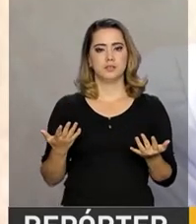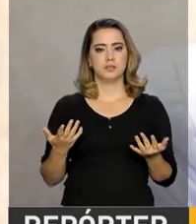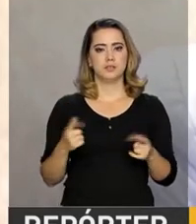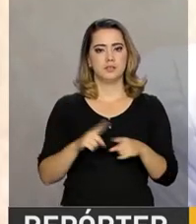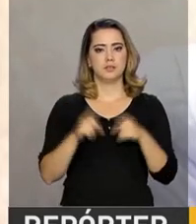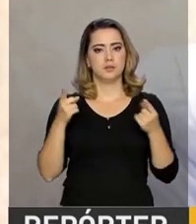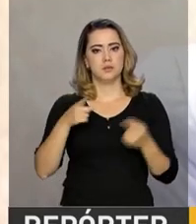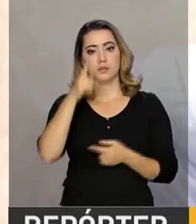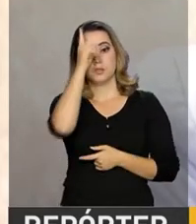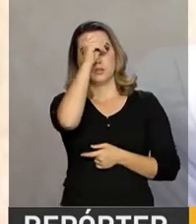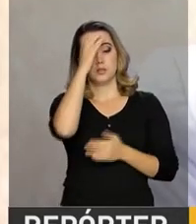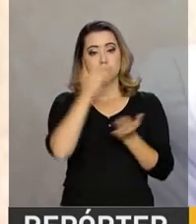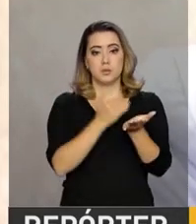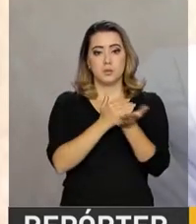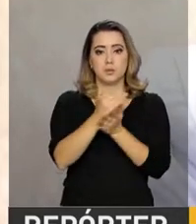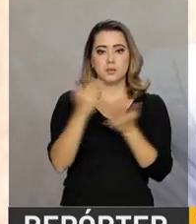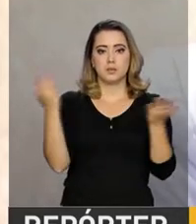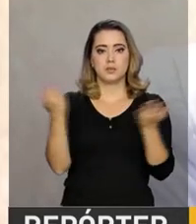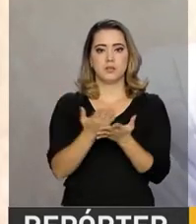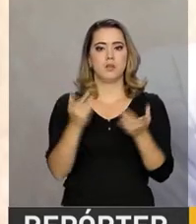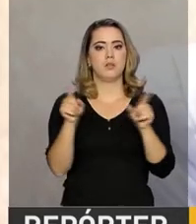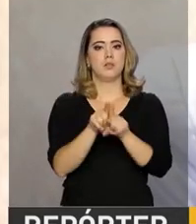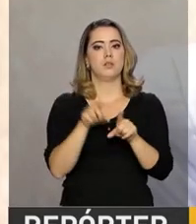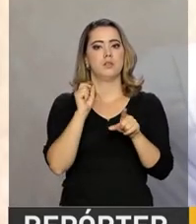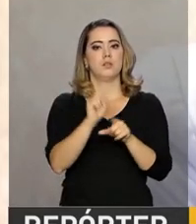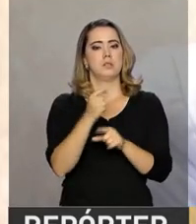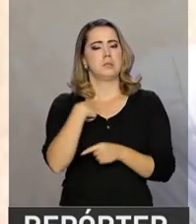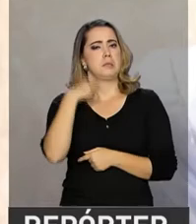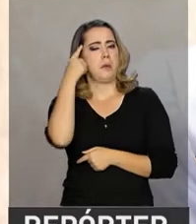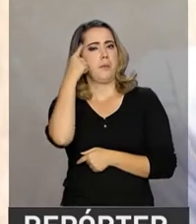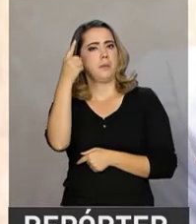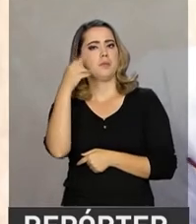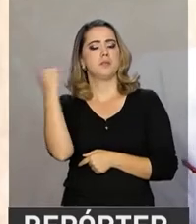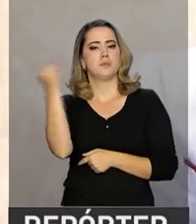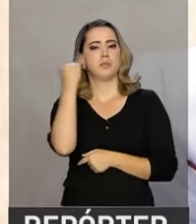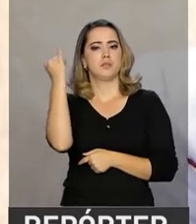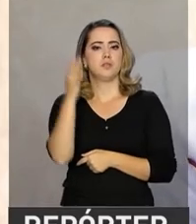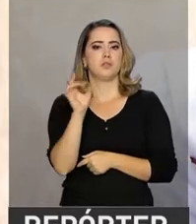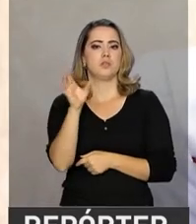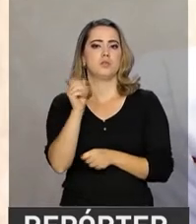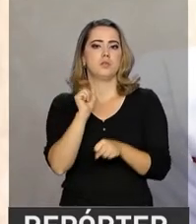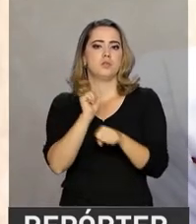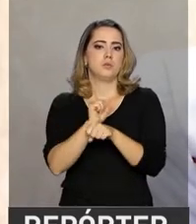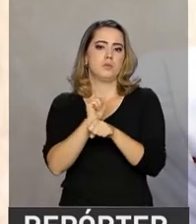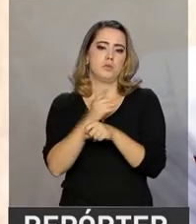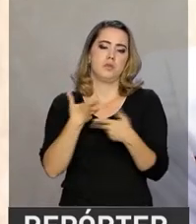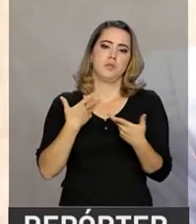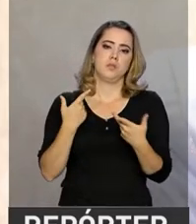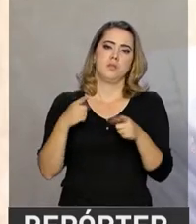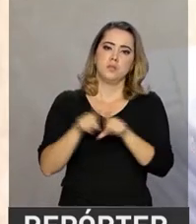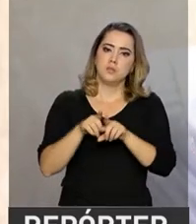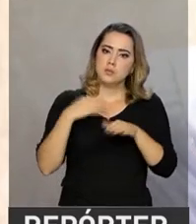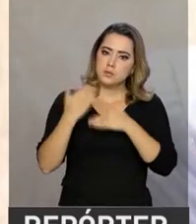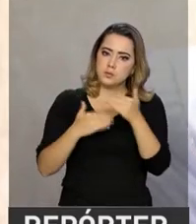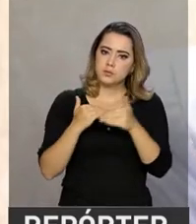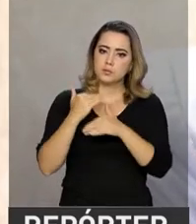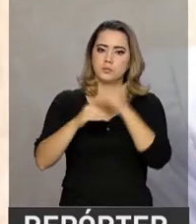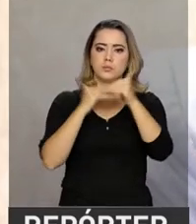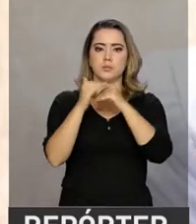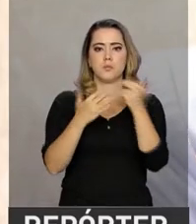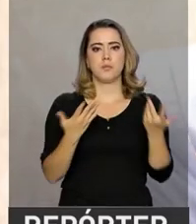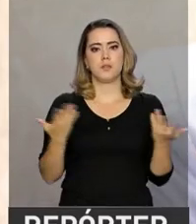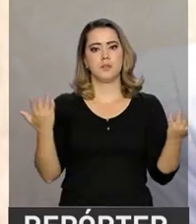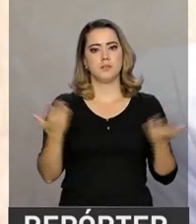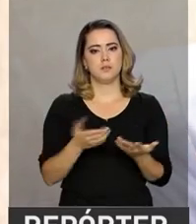mais por ser um hospital que está começando agora. Eu penso muito nisso, eu não penso em ficar parada, eu penso sempre em estar crescendo, ainda